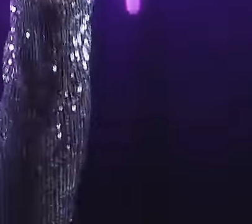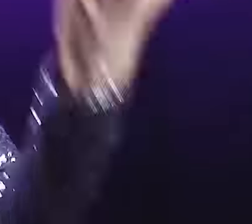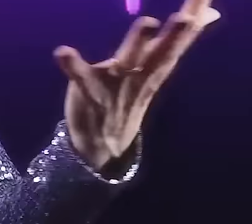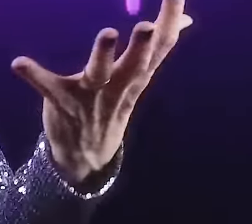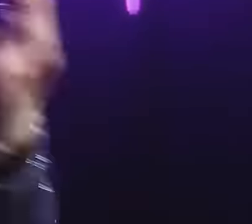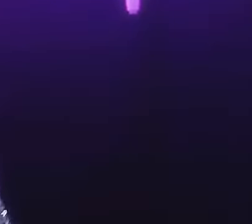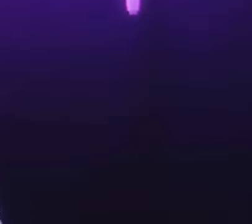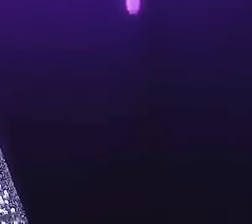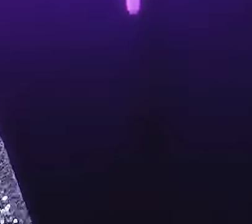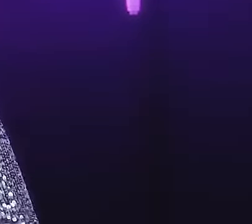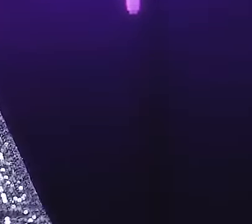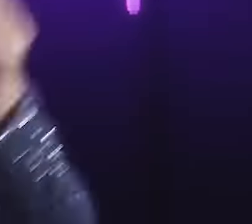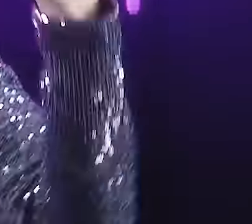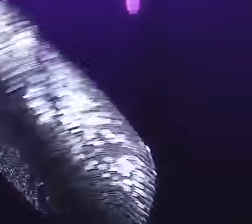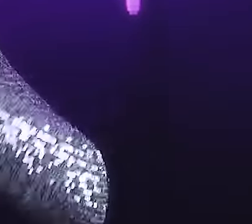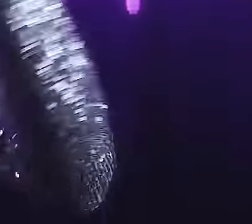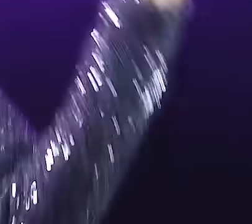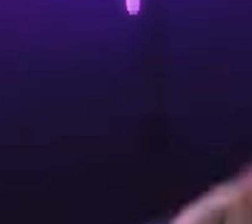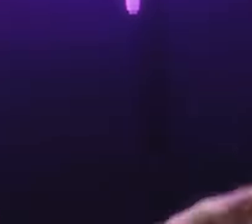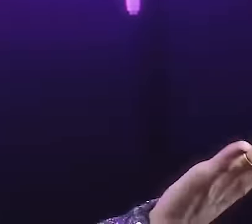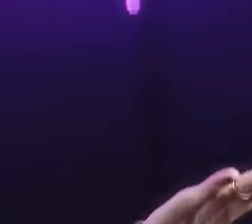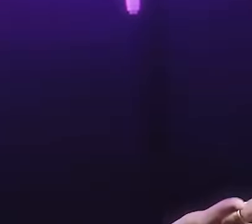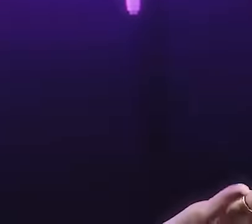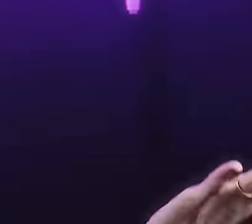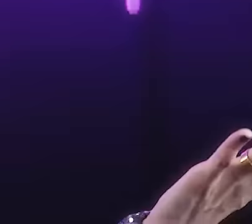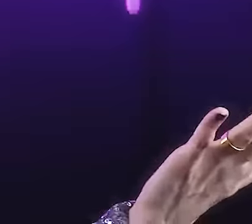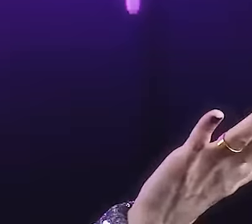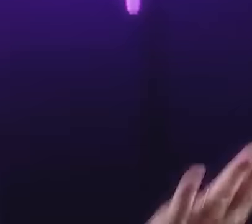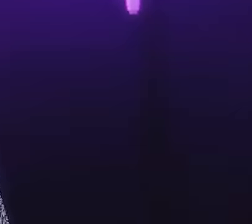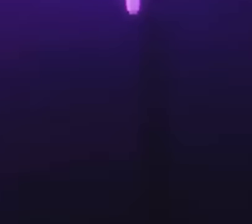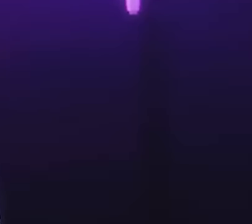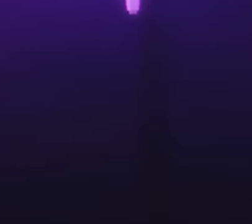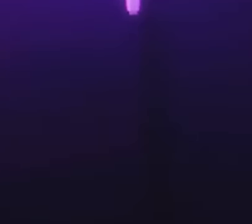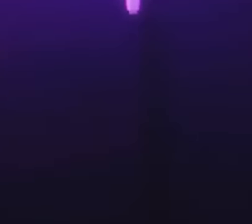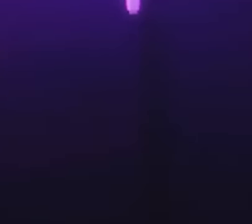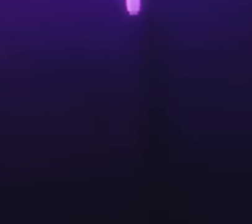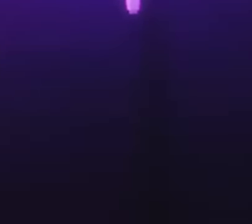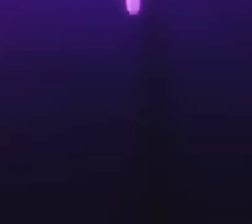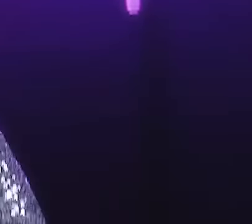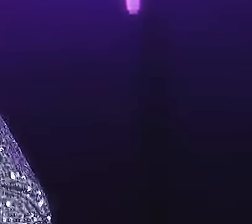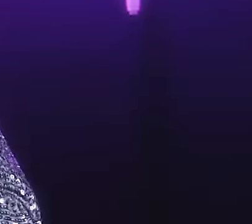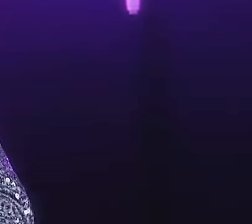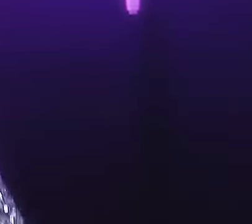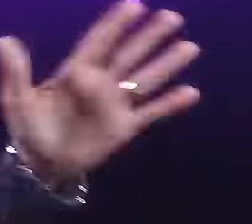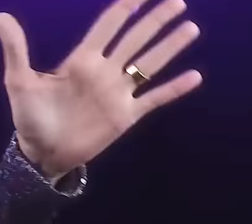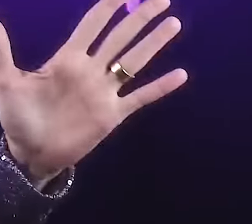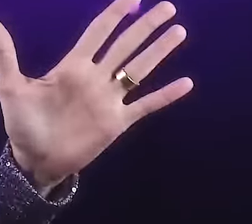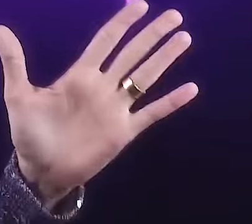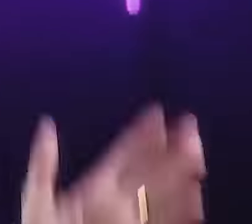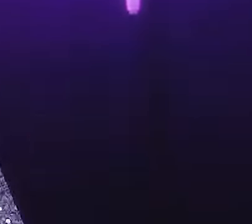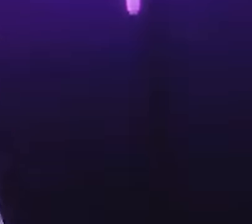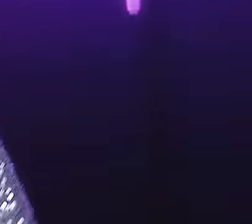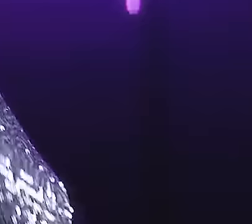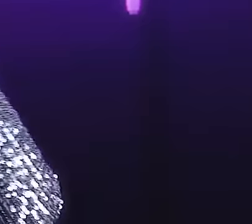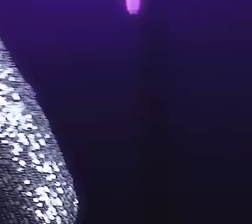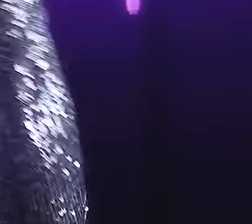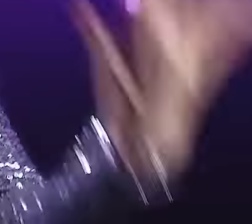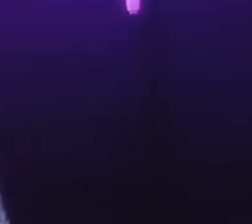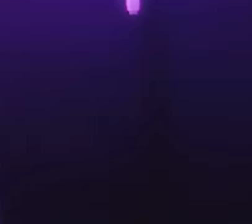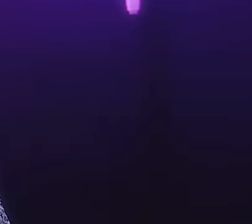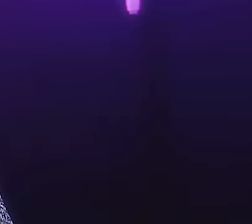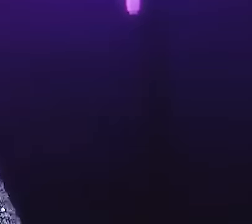poder então não guarda essa benção só para você Compartilha ela com outras pessoas pega esse link agora envia o máximo de pessoas que você conhece